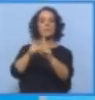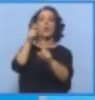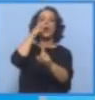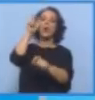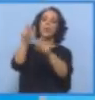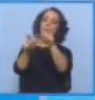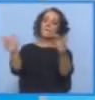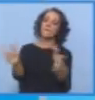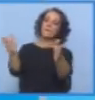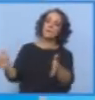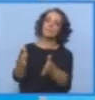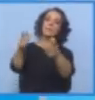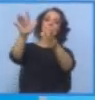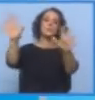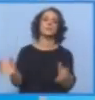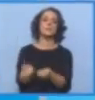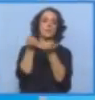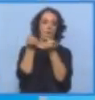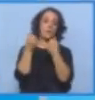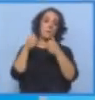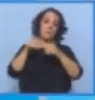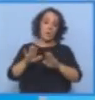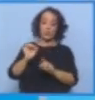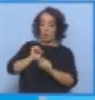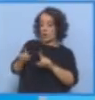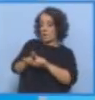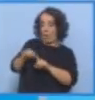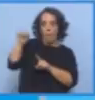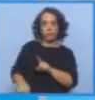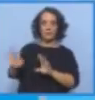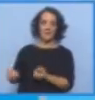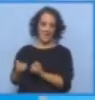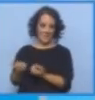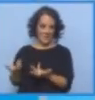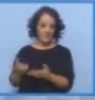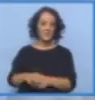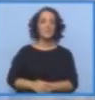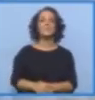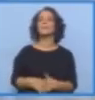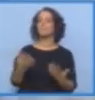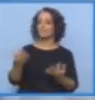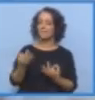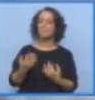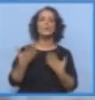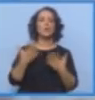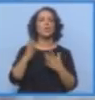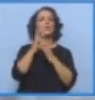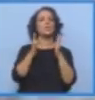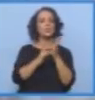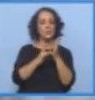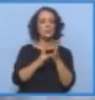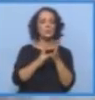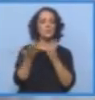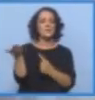salvação total, mas temos que salvar o homem, nosso irmão, desde já. Vejamos agora o exemplo que Jesus dá, Padre